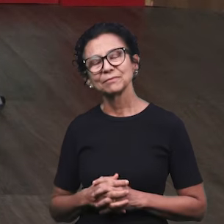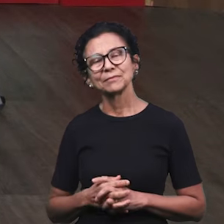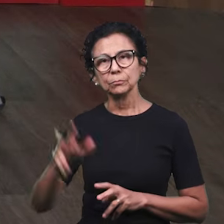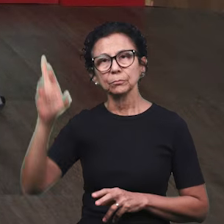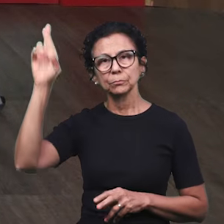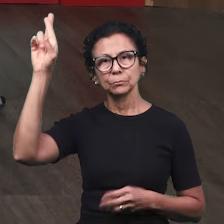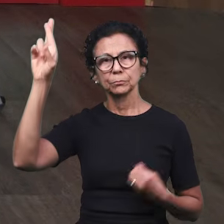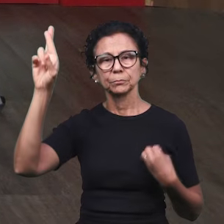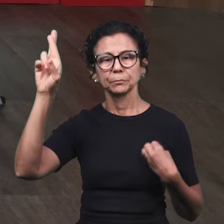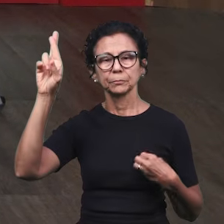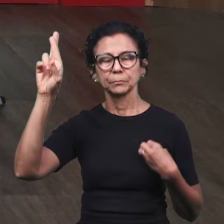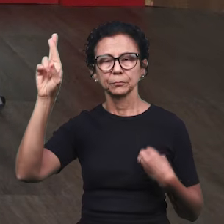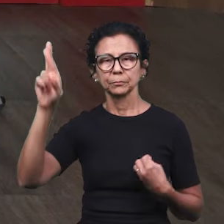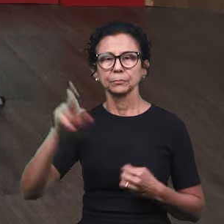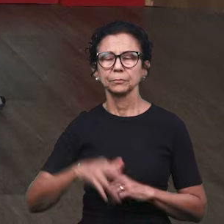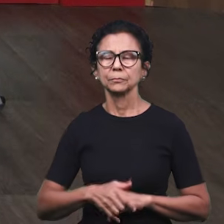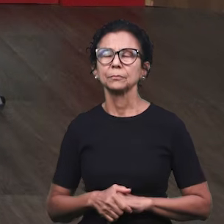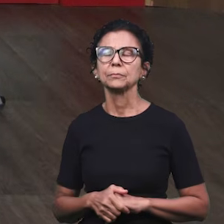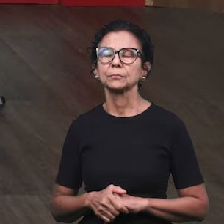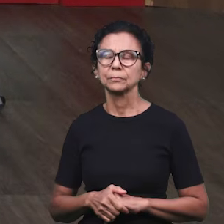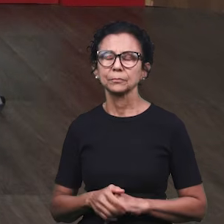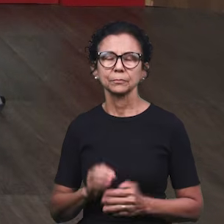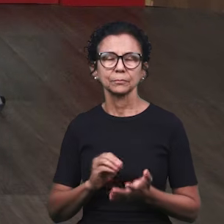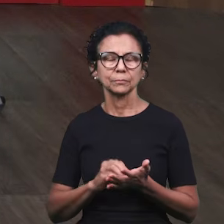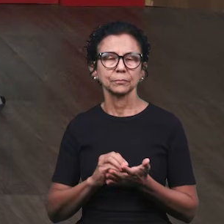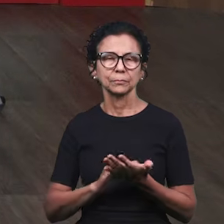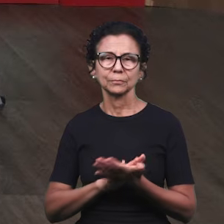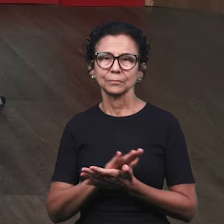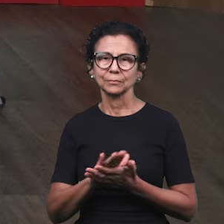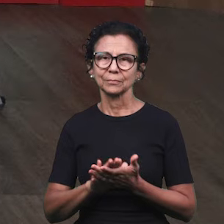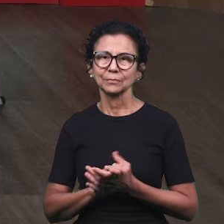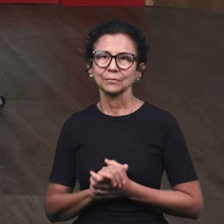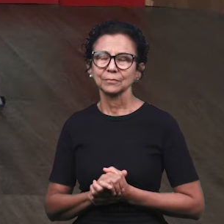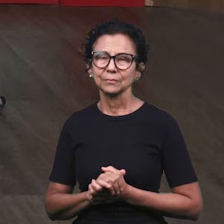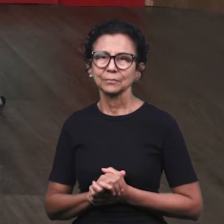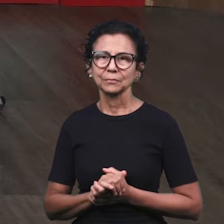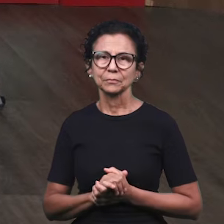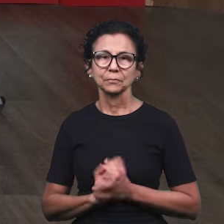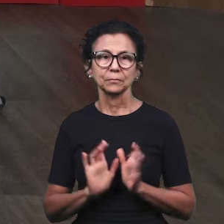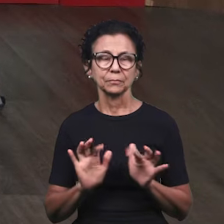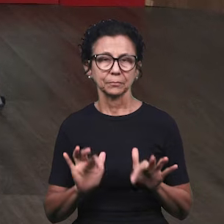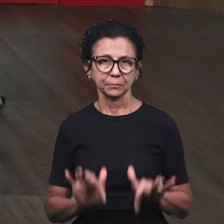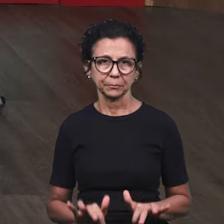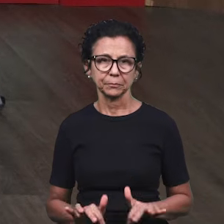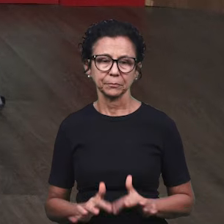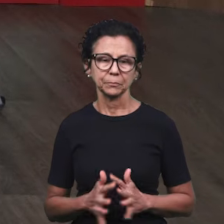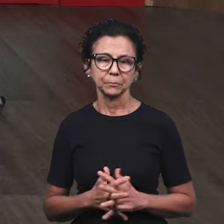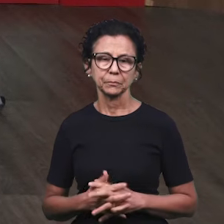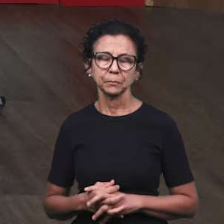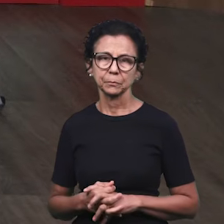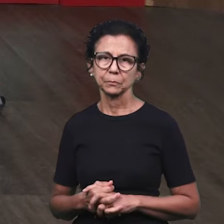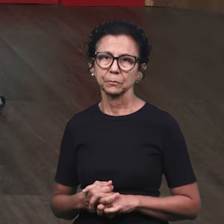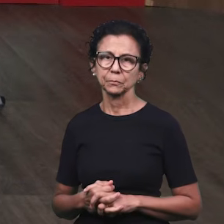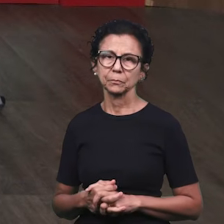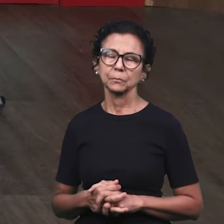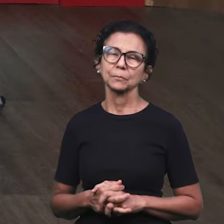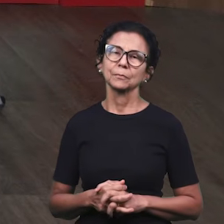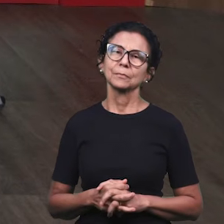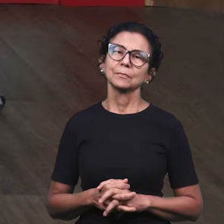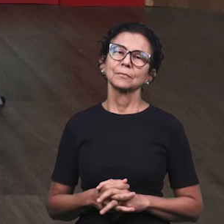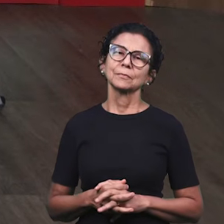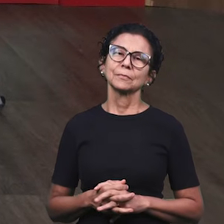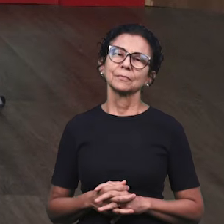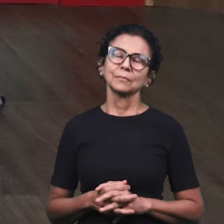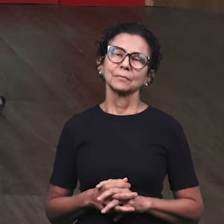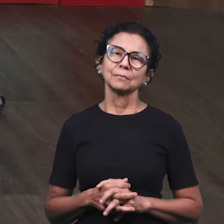há fartura, né? Amém? Estamos encerrando esse episódio. Pesca maravilhosa é